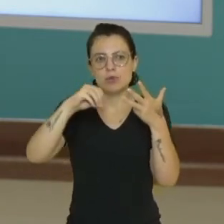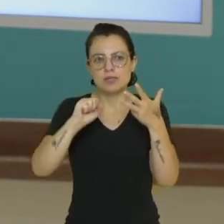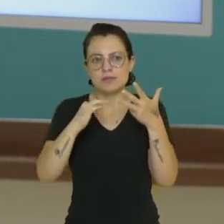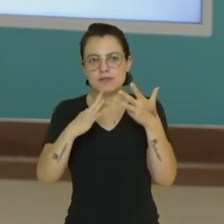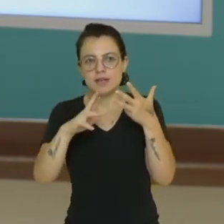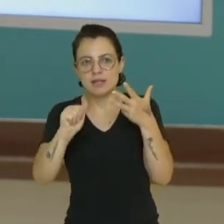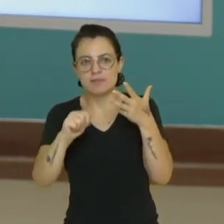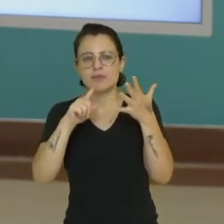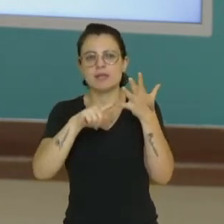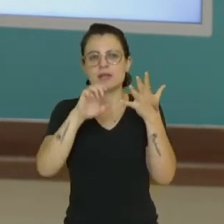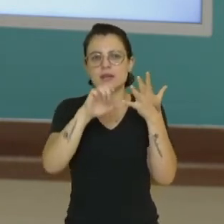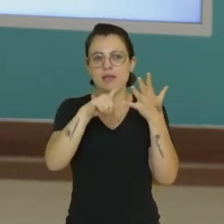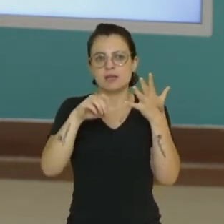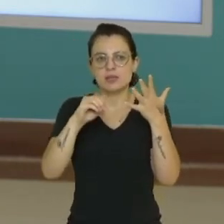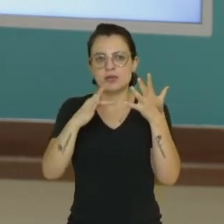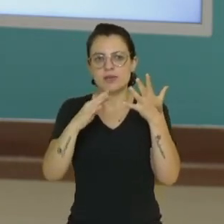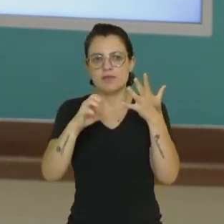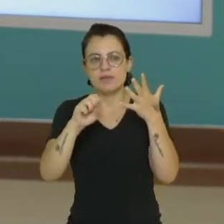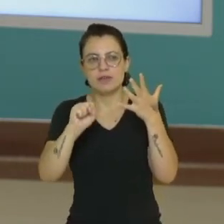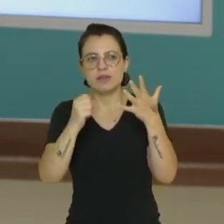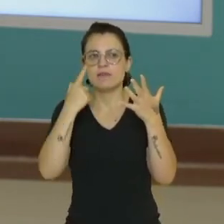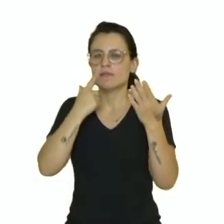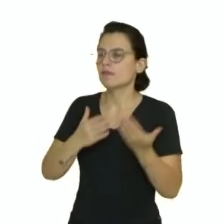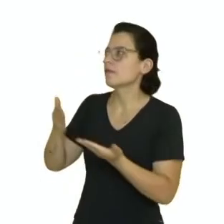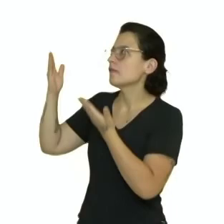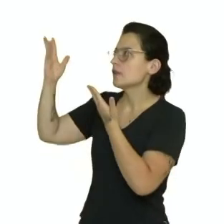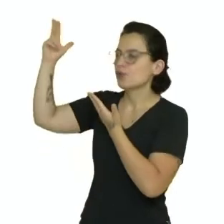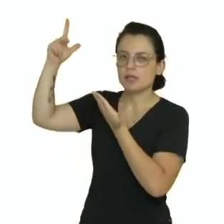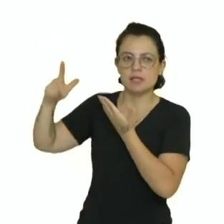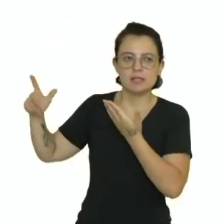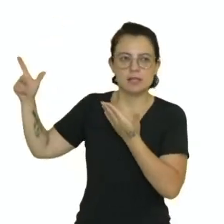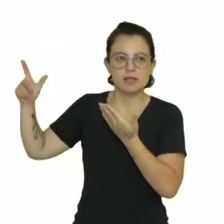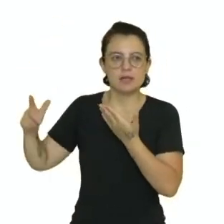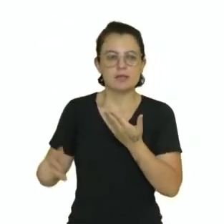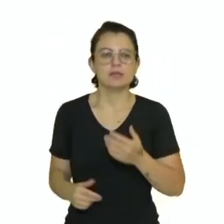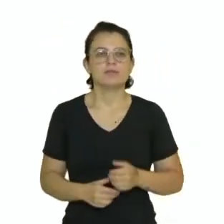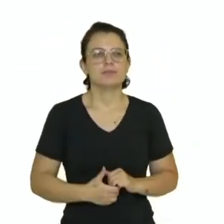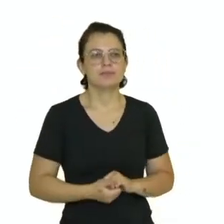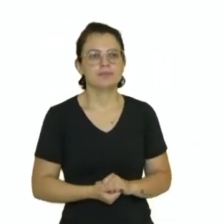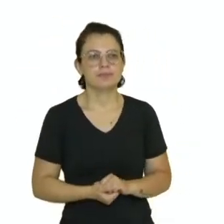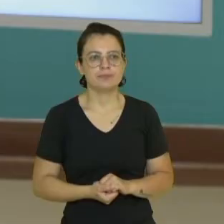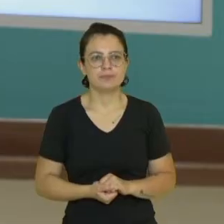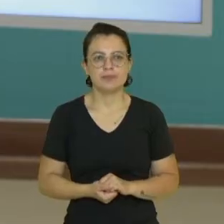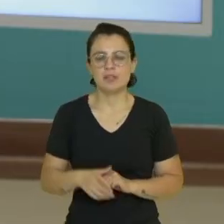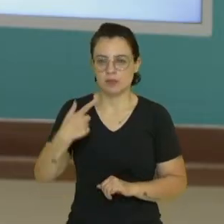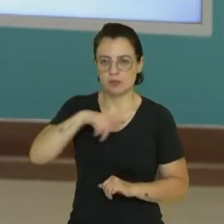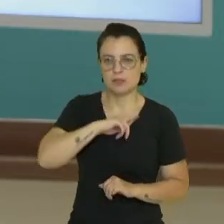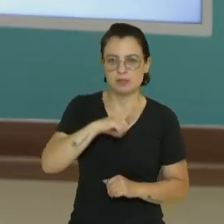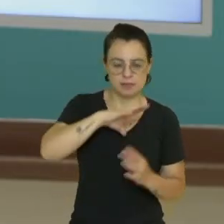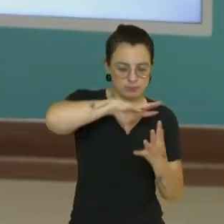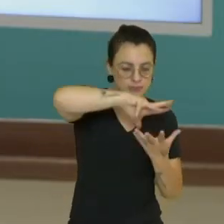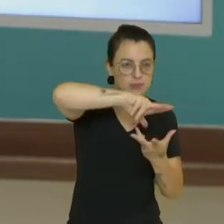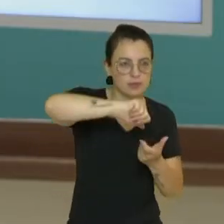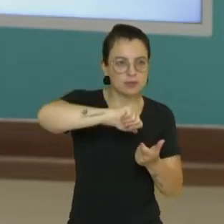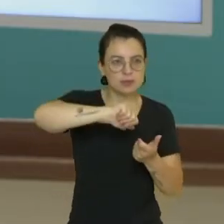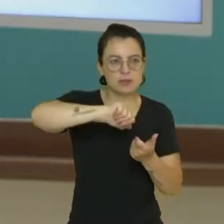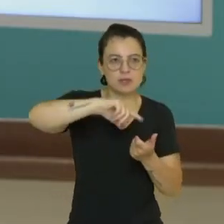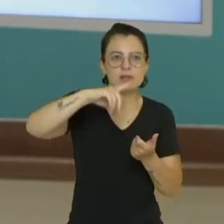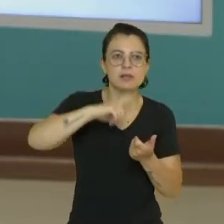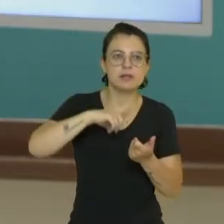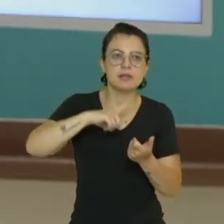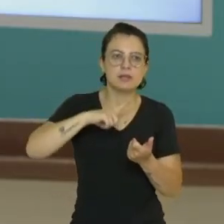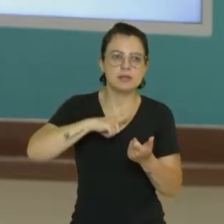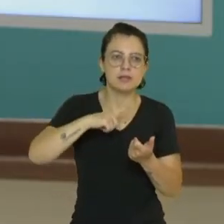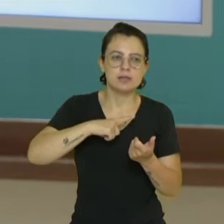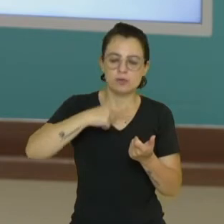exosfera. Vamos dar uma olhada na imagem aqui? Repare bem, nós temos o nosso planeta Terra. E vocês repararam que